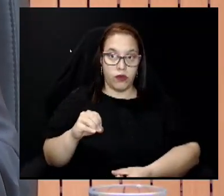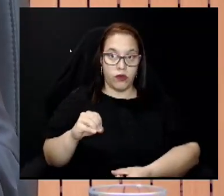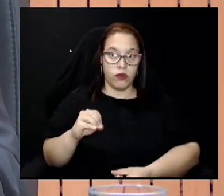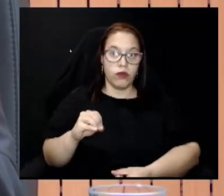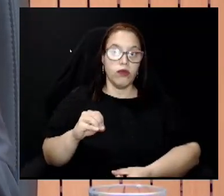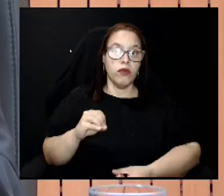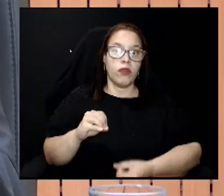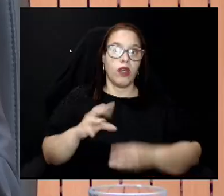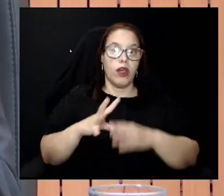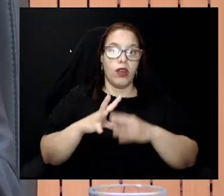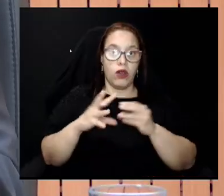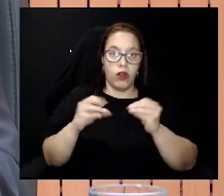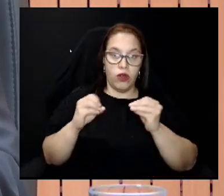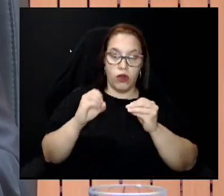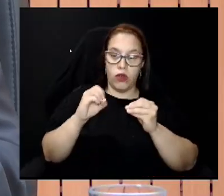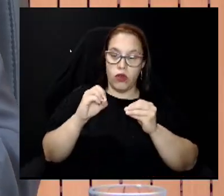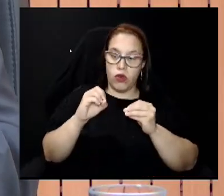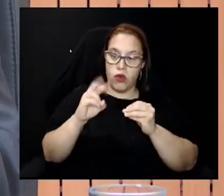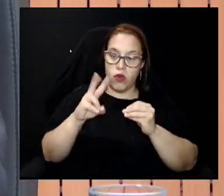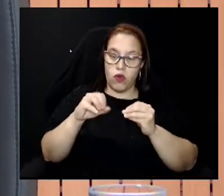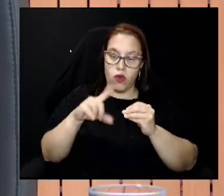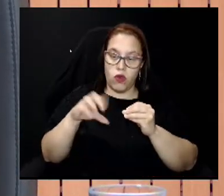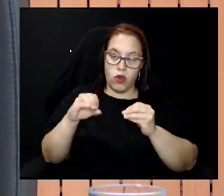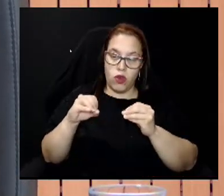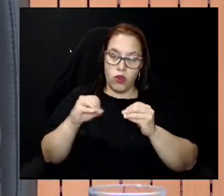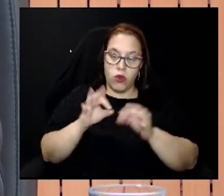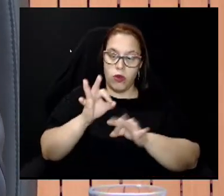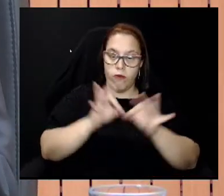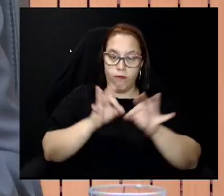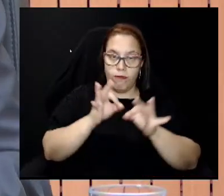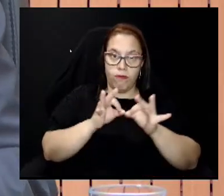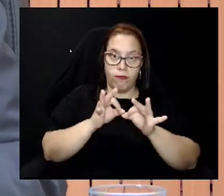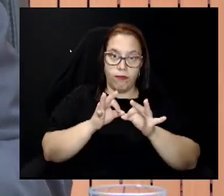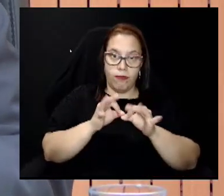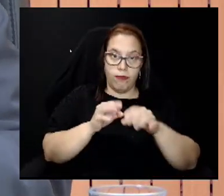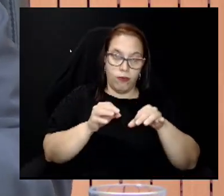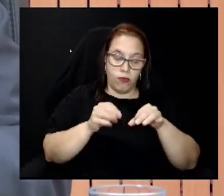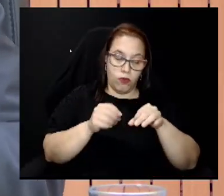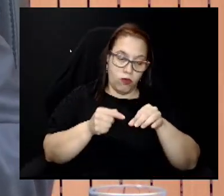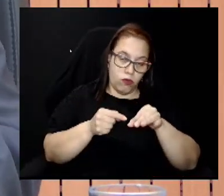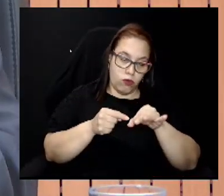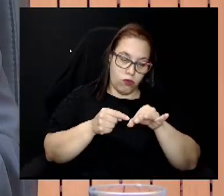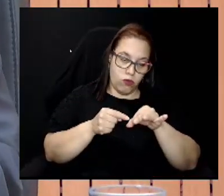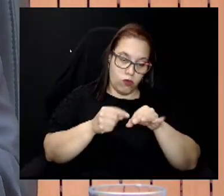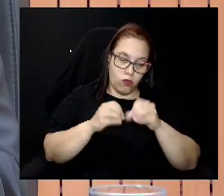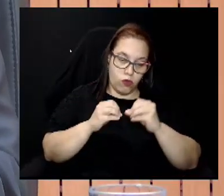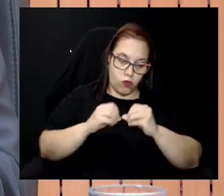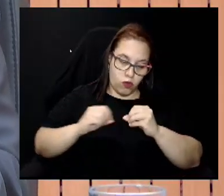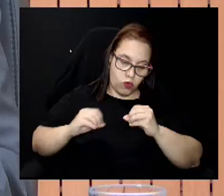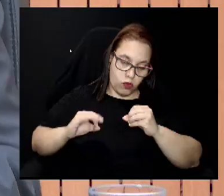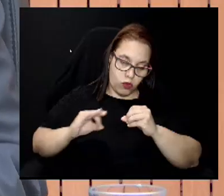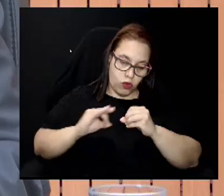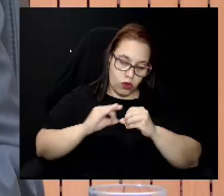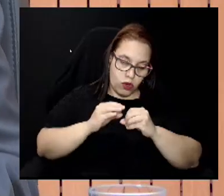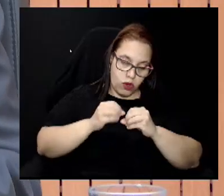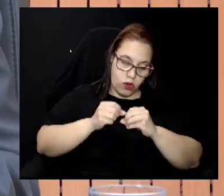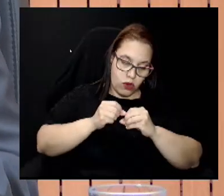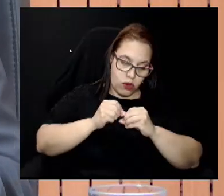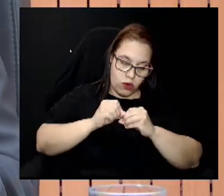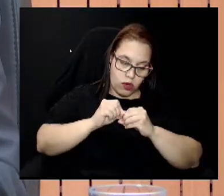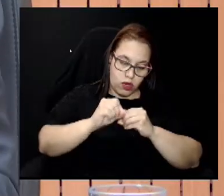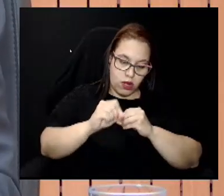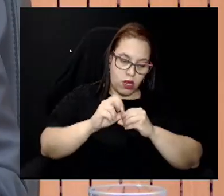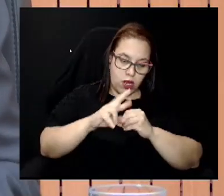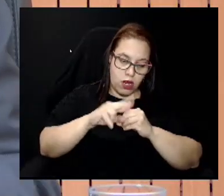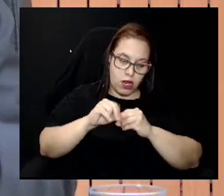um óvulo, aquele óvulo ser preparado, vai para a superfície do ovário, literalmente ele rasga a superfície ovariana, por enzimas